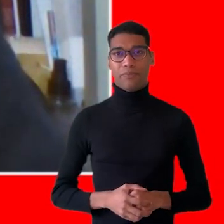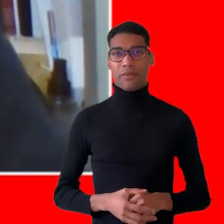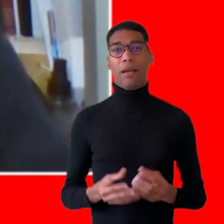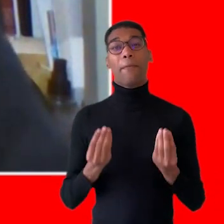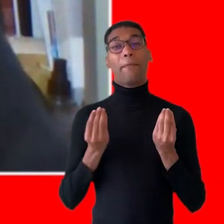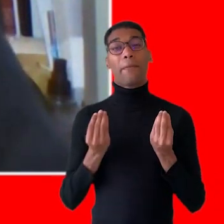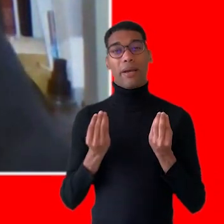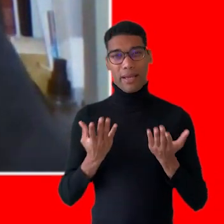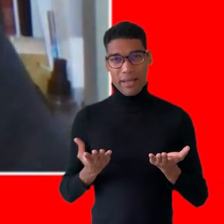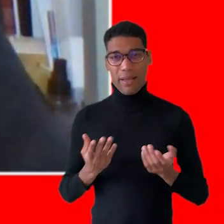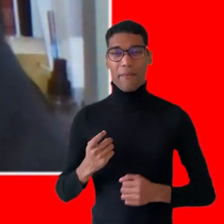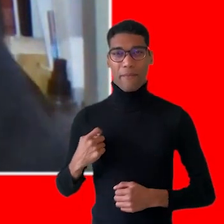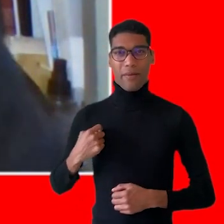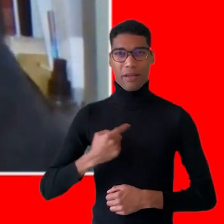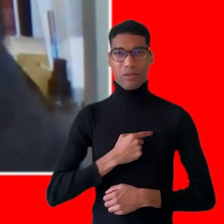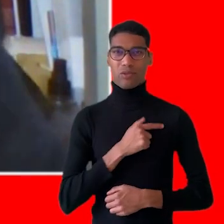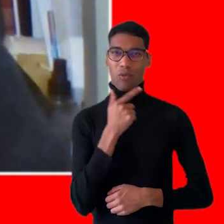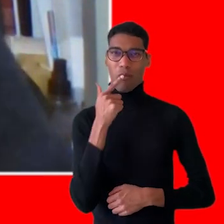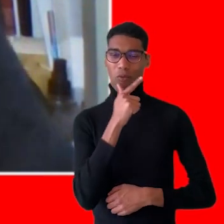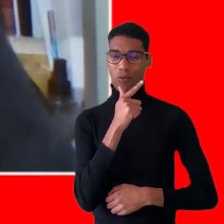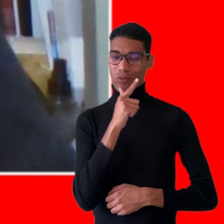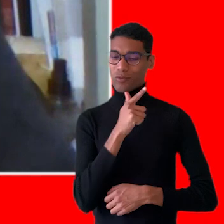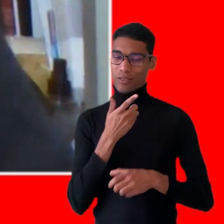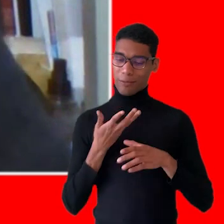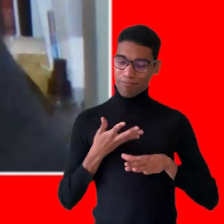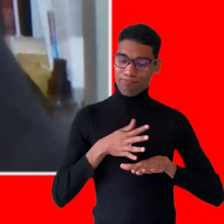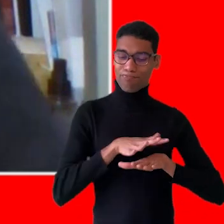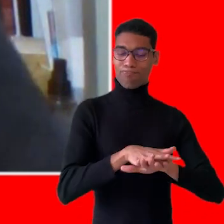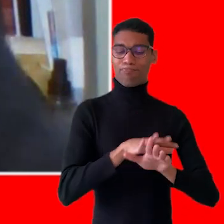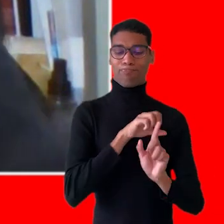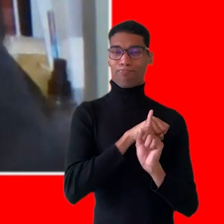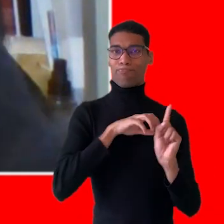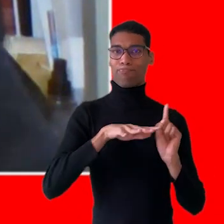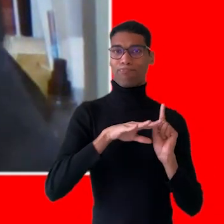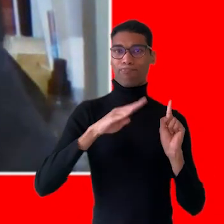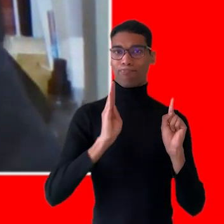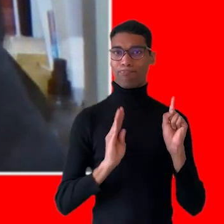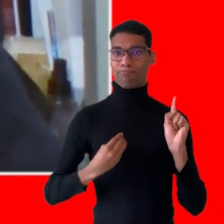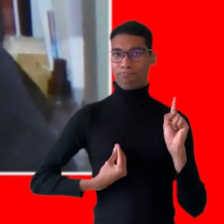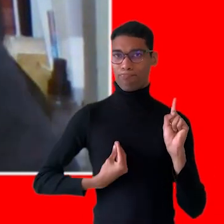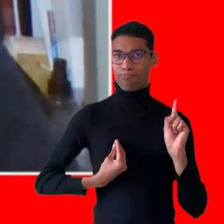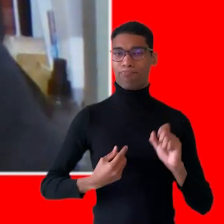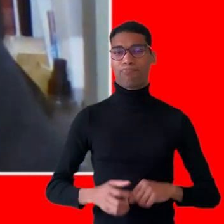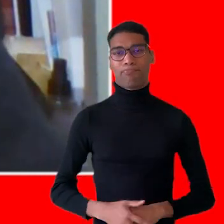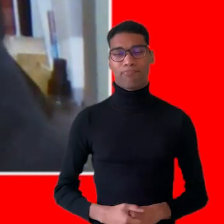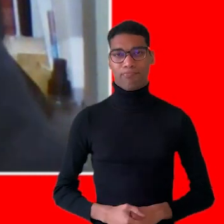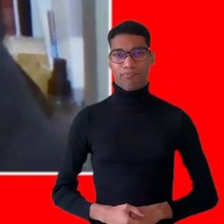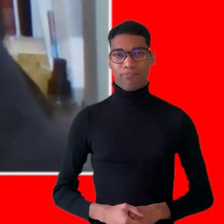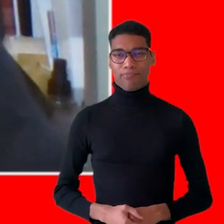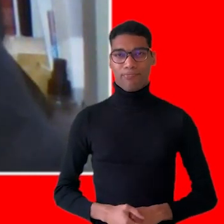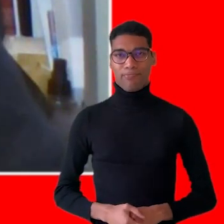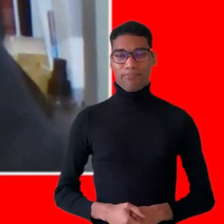para que nós nos integrássemos de forma plena na sociedade brasileira,